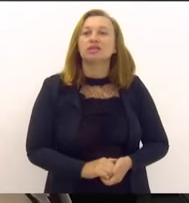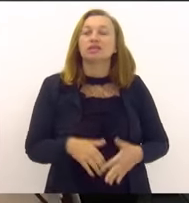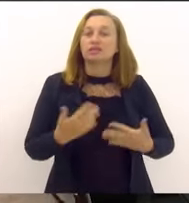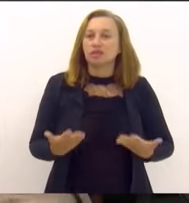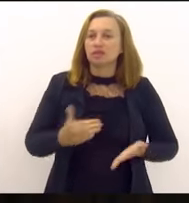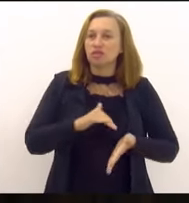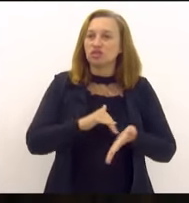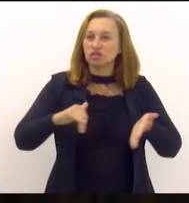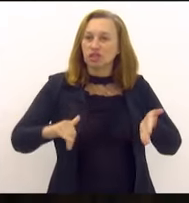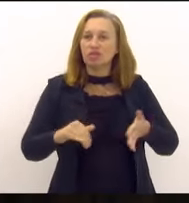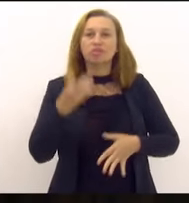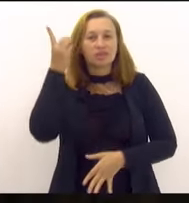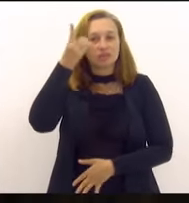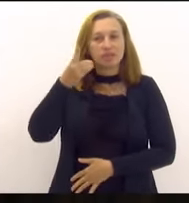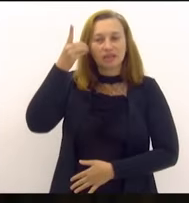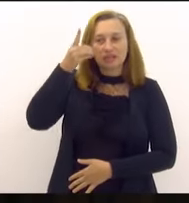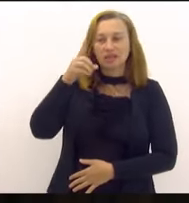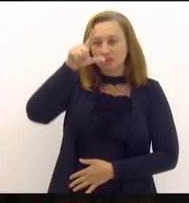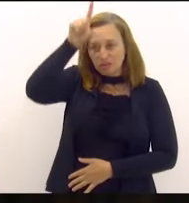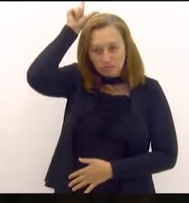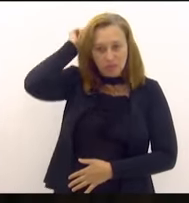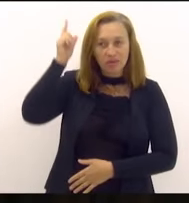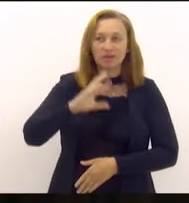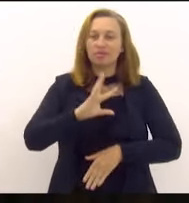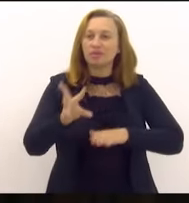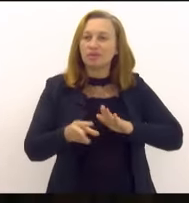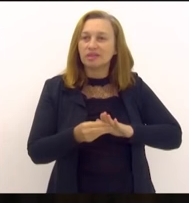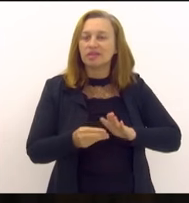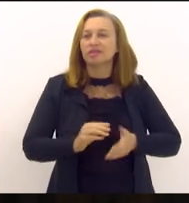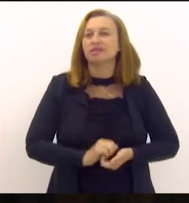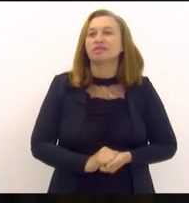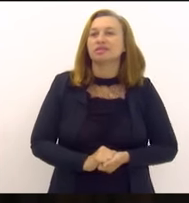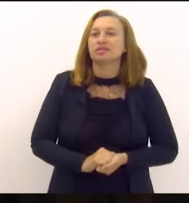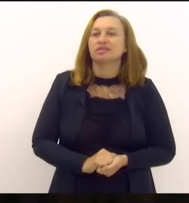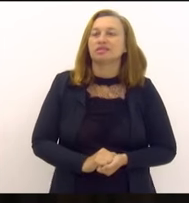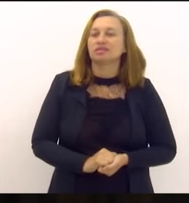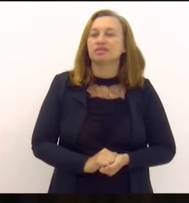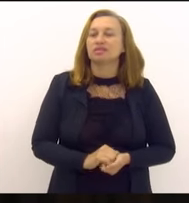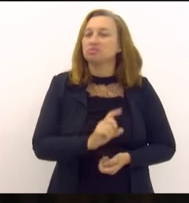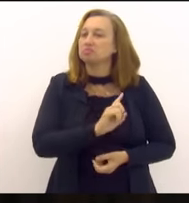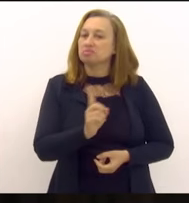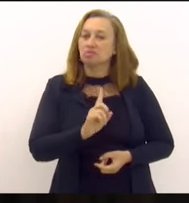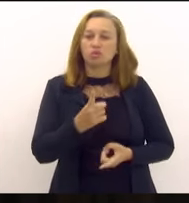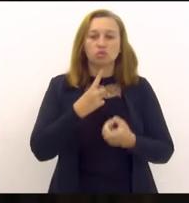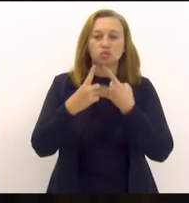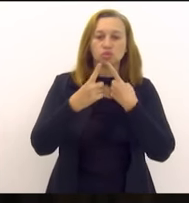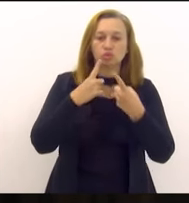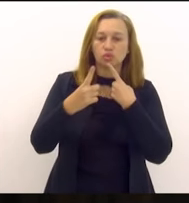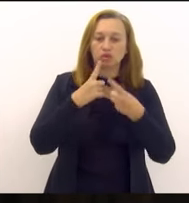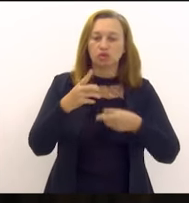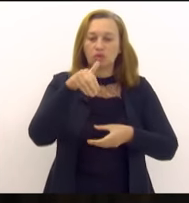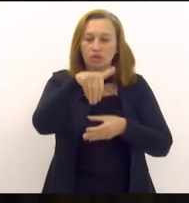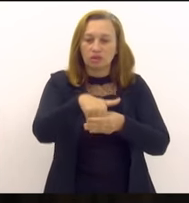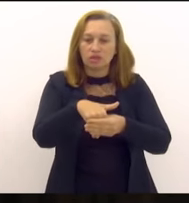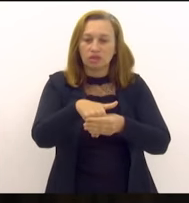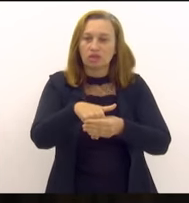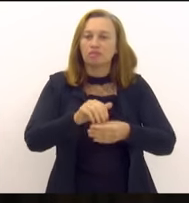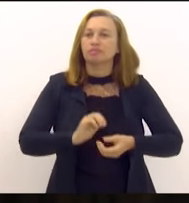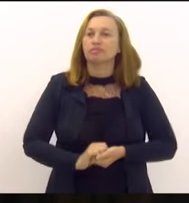conforme retirado pelo deputado Luiz Paulo a emenda, e não havendo mais quem queira discutir, em